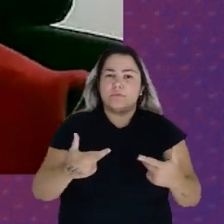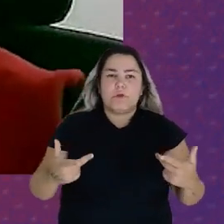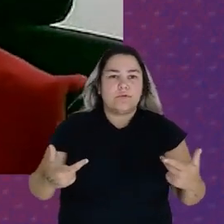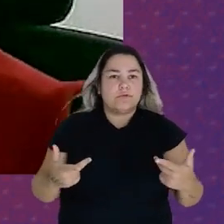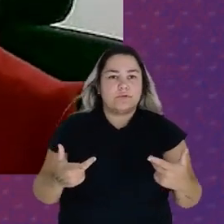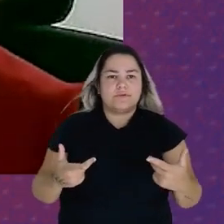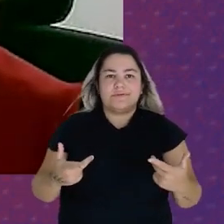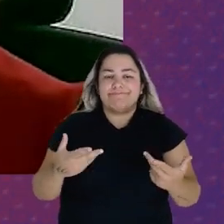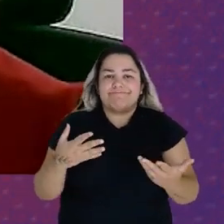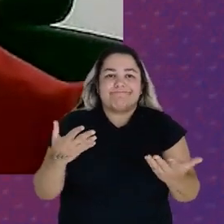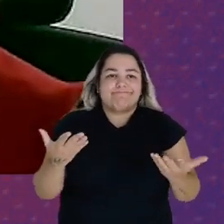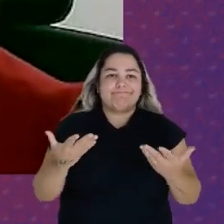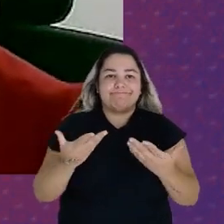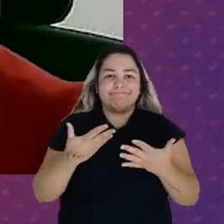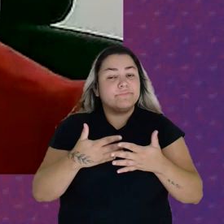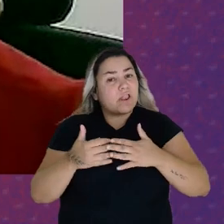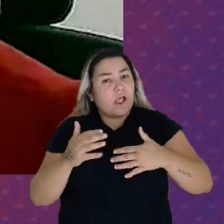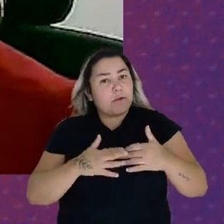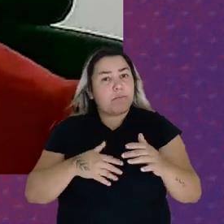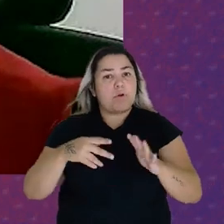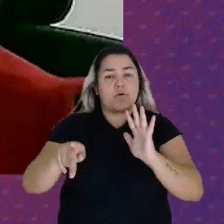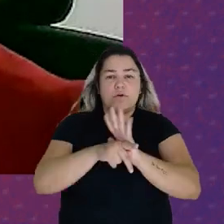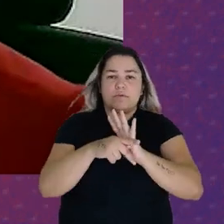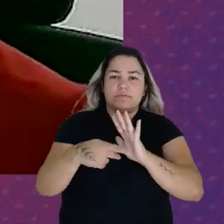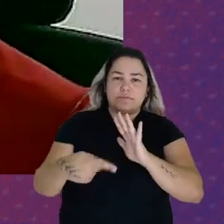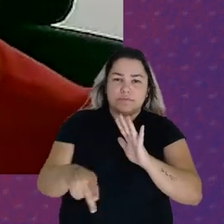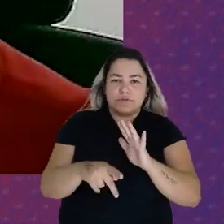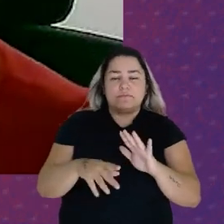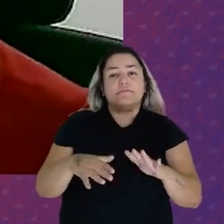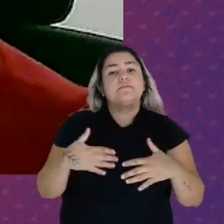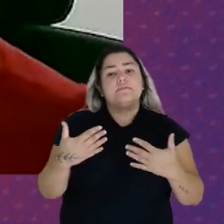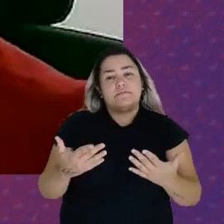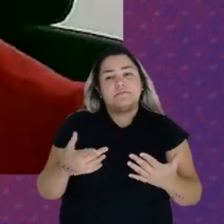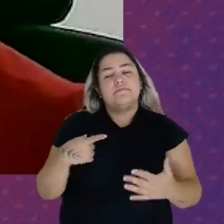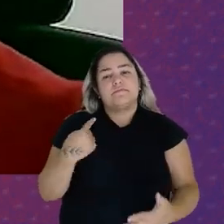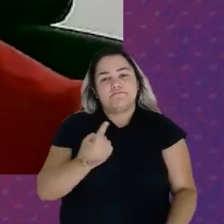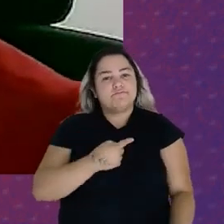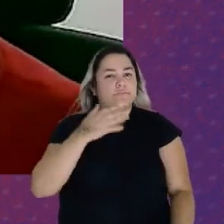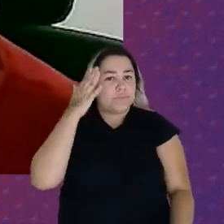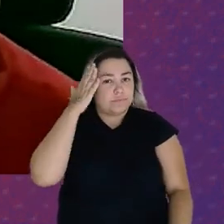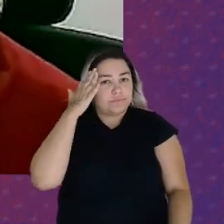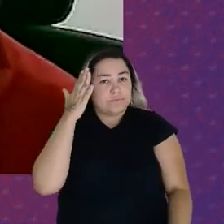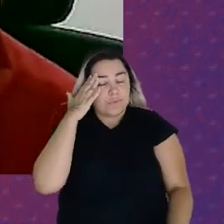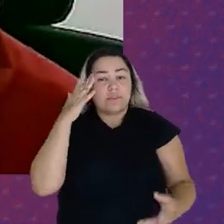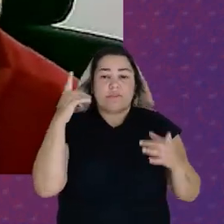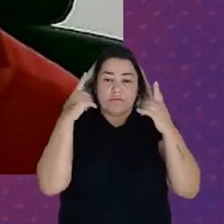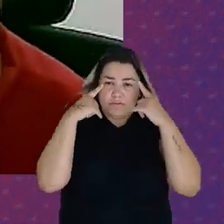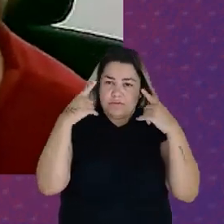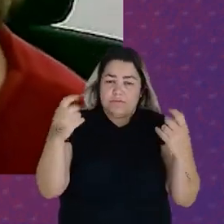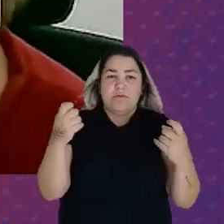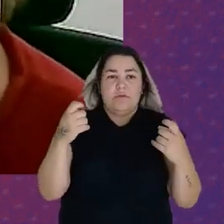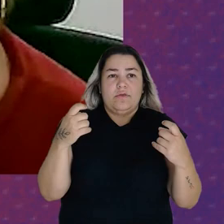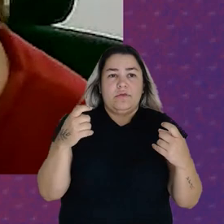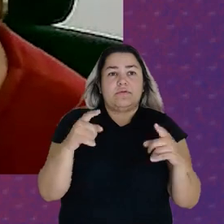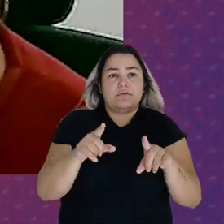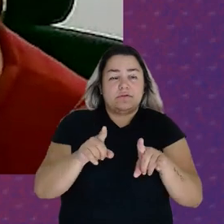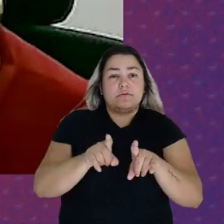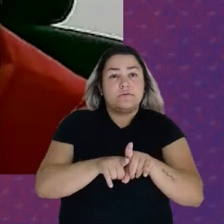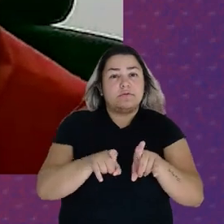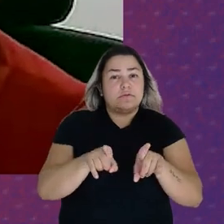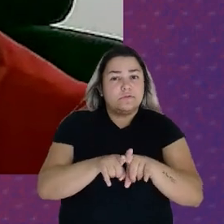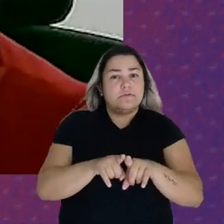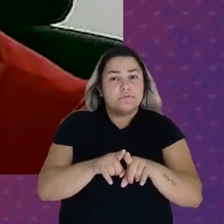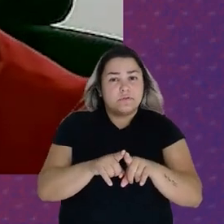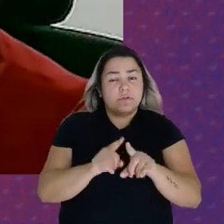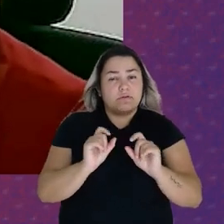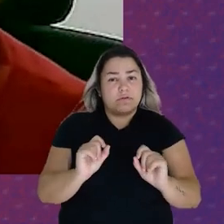é própria da política. No entanto, a gente sabe que não é assim. A violência política, ela é eminentemente de gênero.